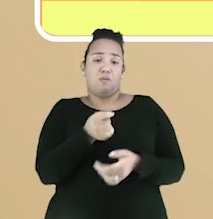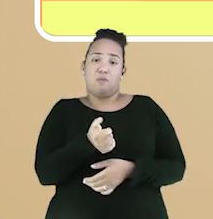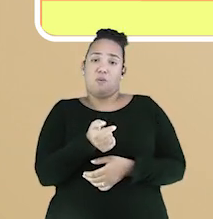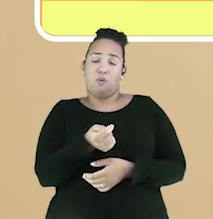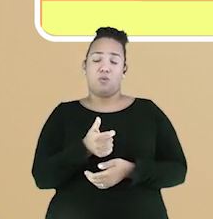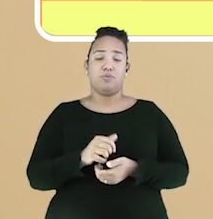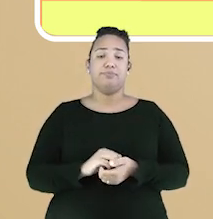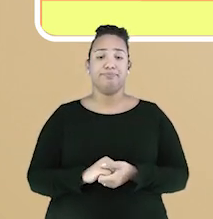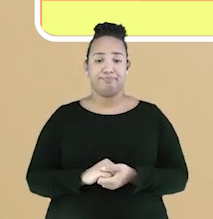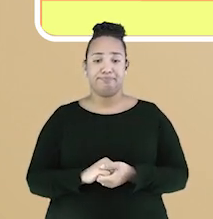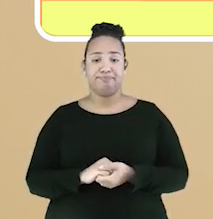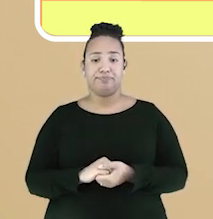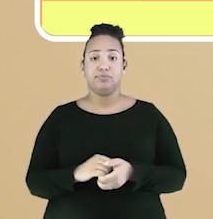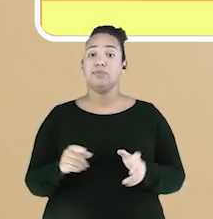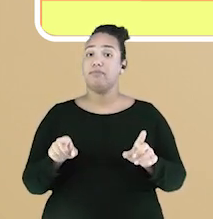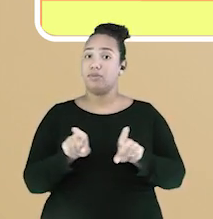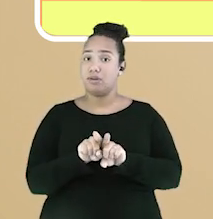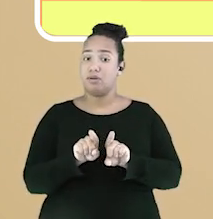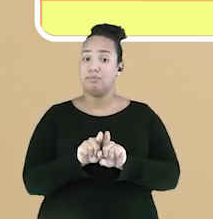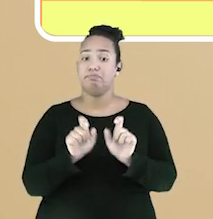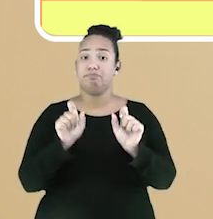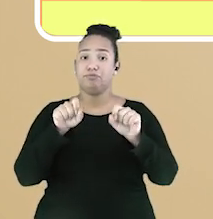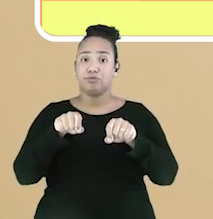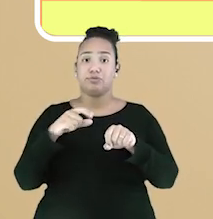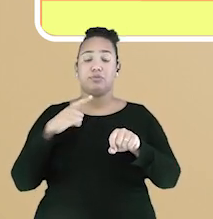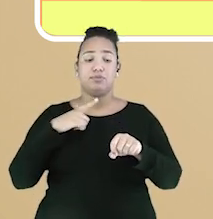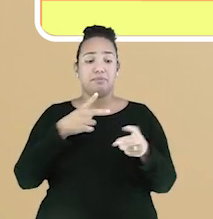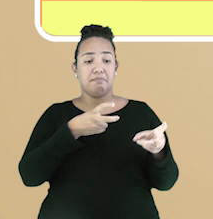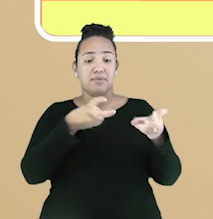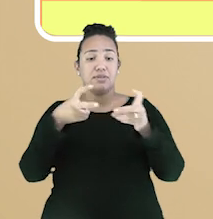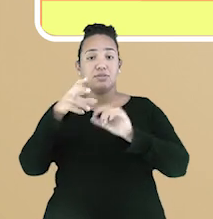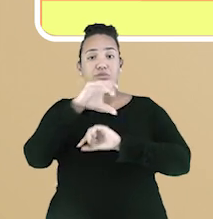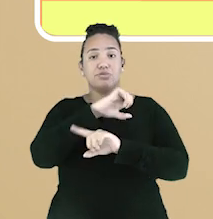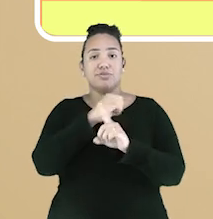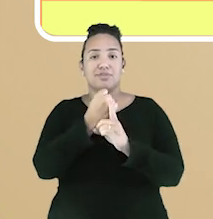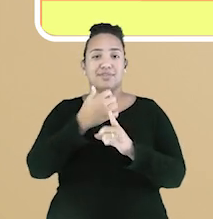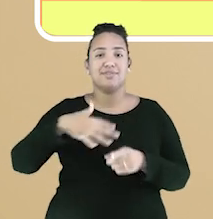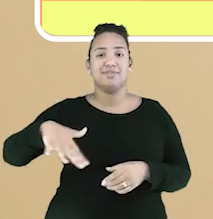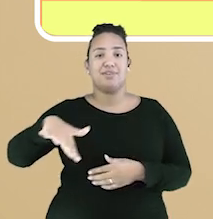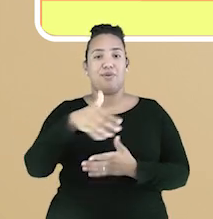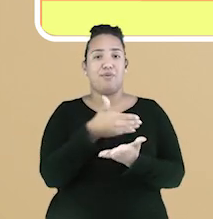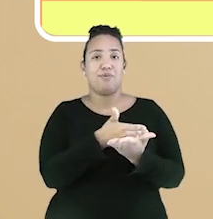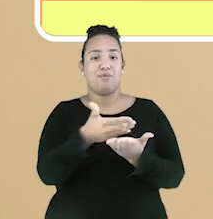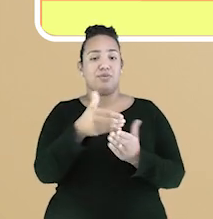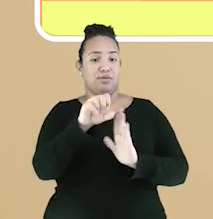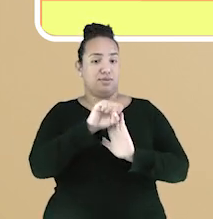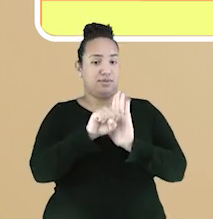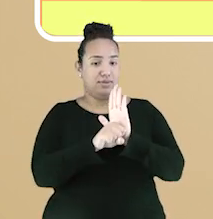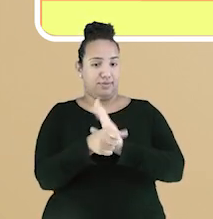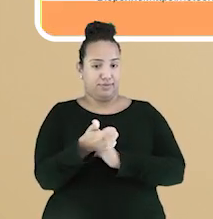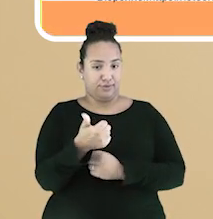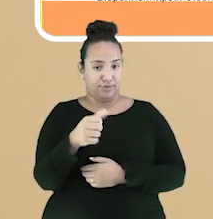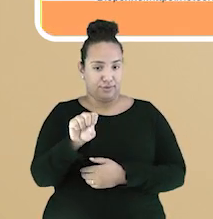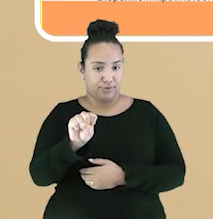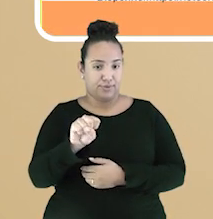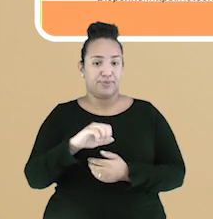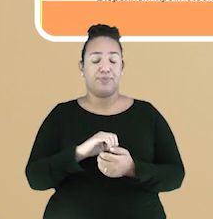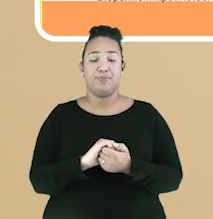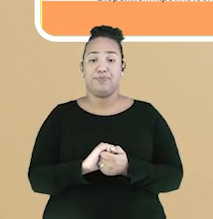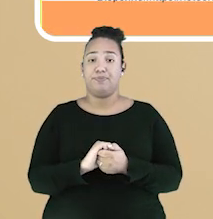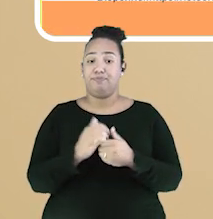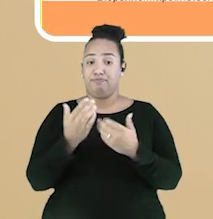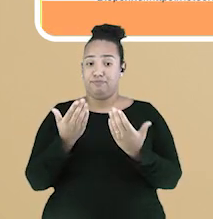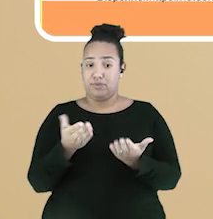formação de um aparato comercial em torno da leitura, algo que começou a aparecer no século XVIII. O